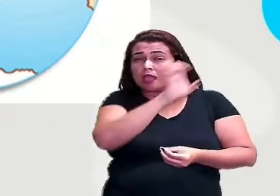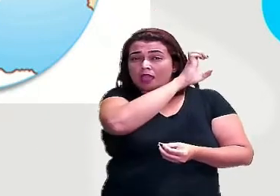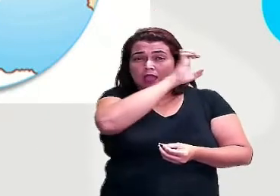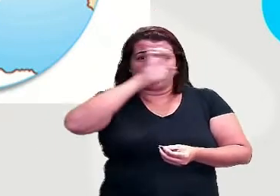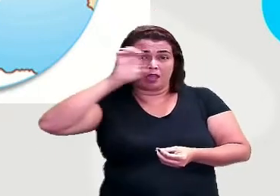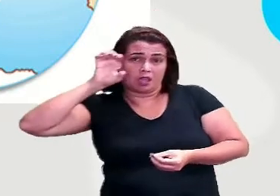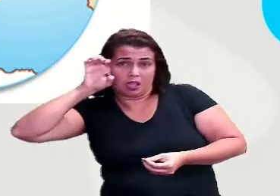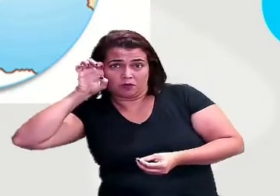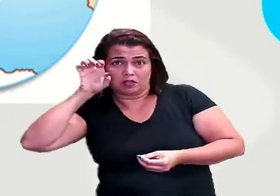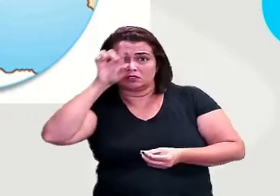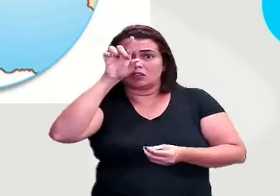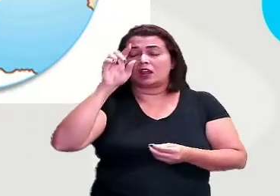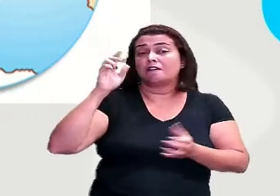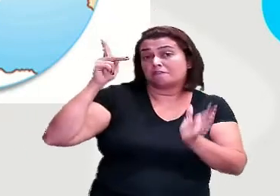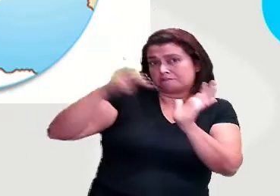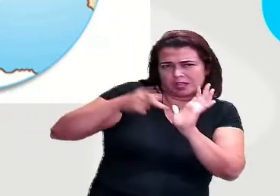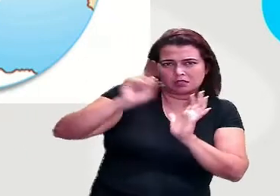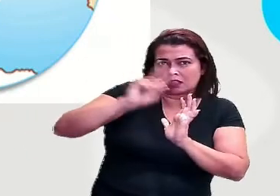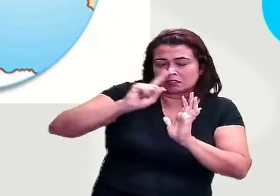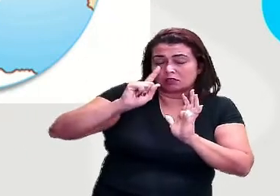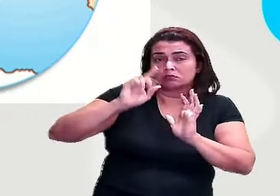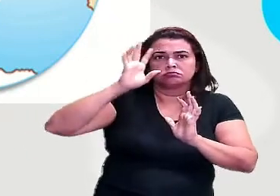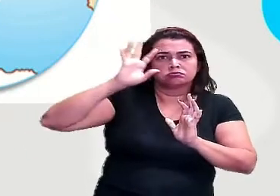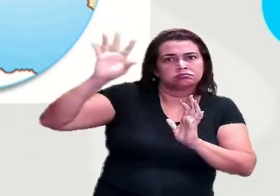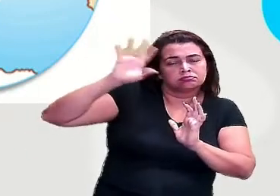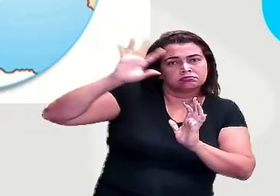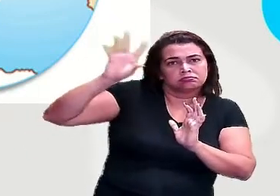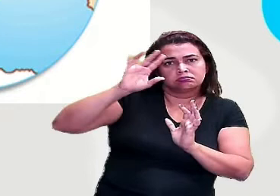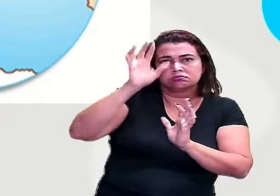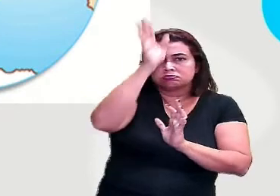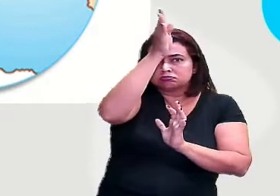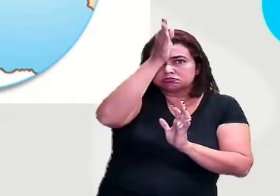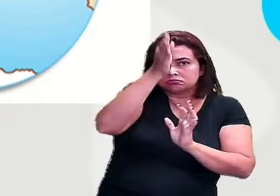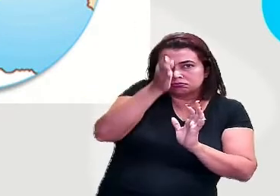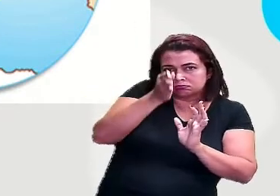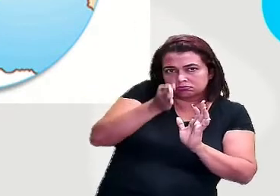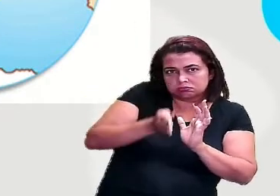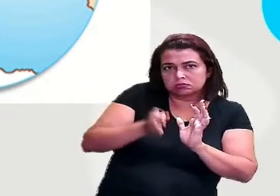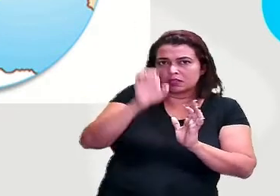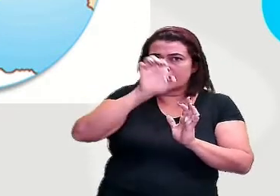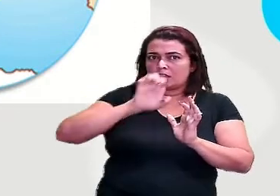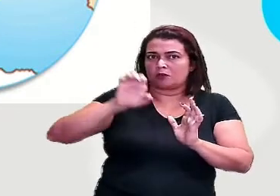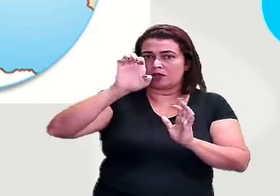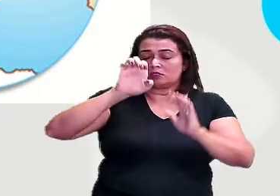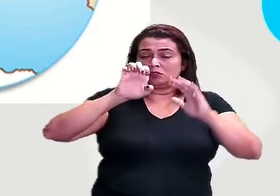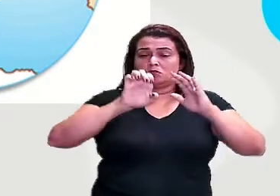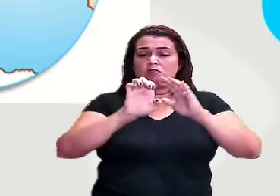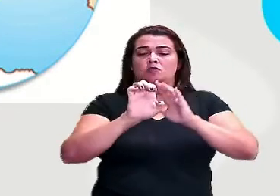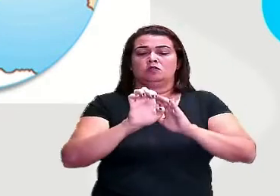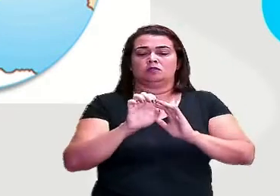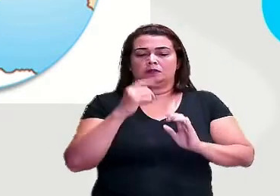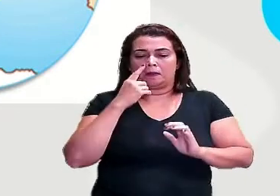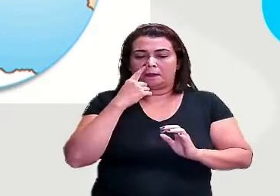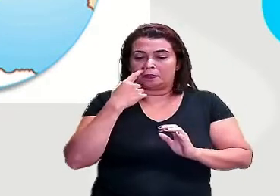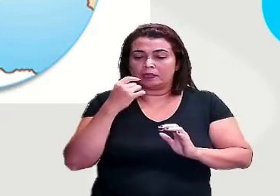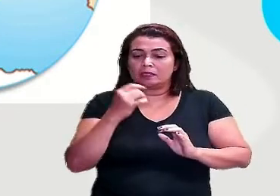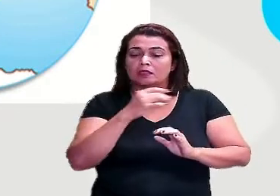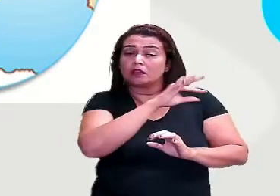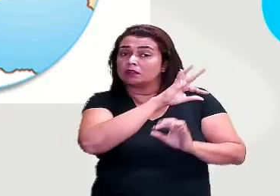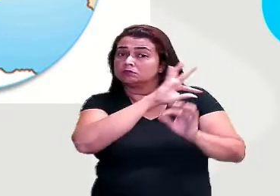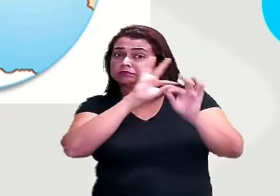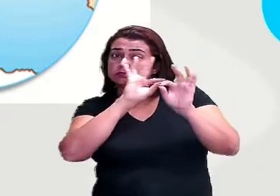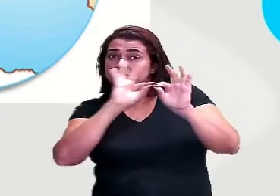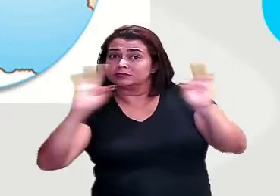corta a Terra na horizontal. E o que está acima da linha do Equador é considerado o